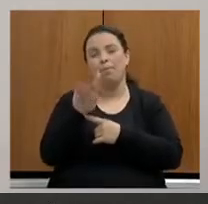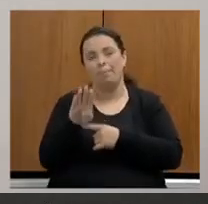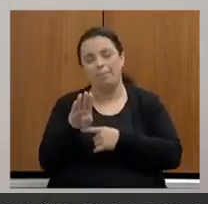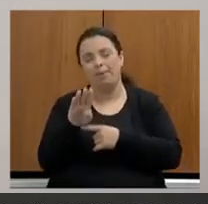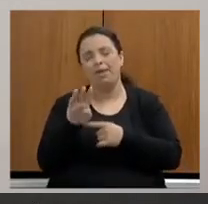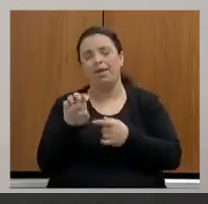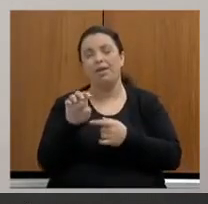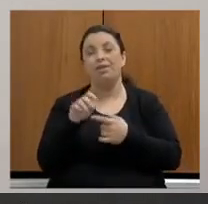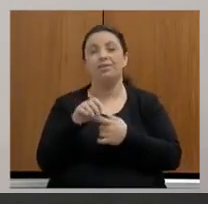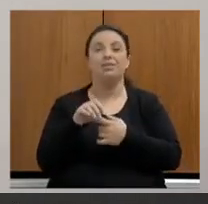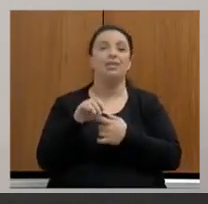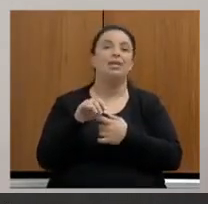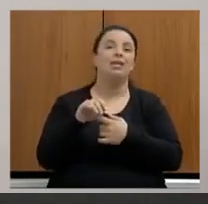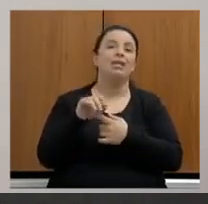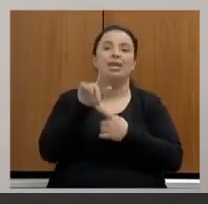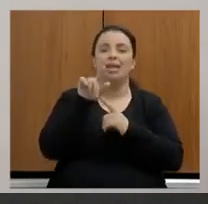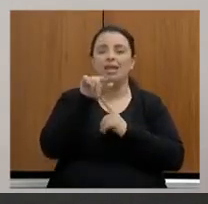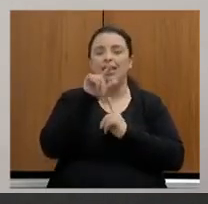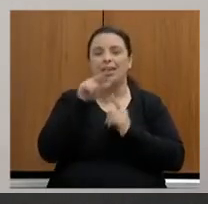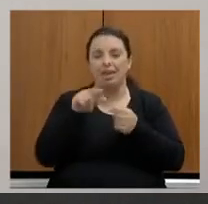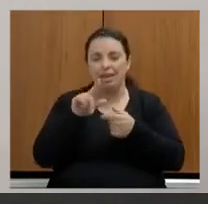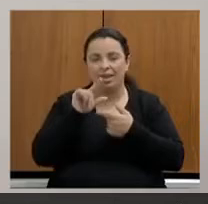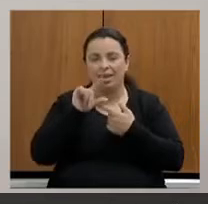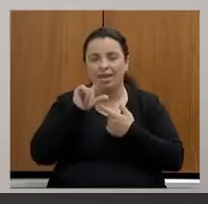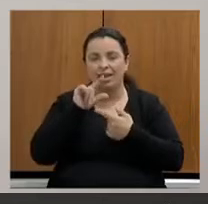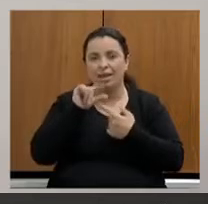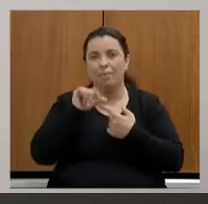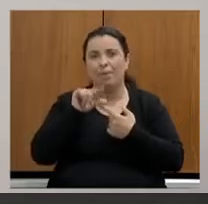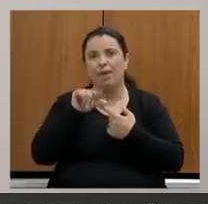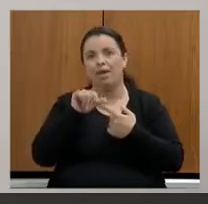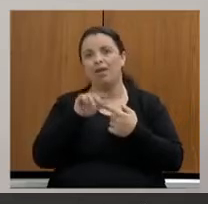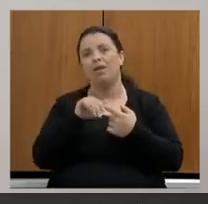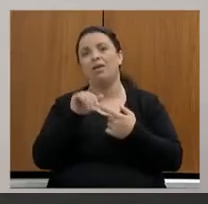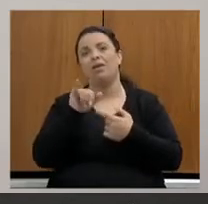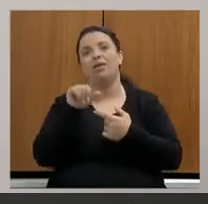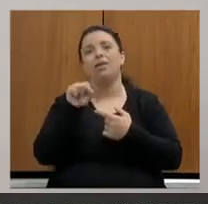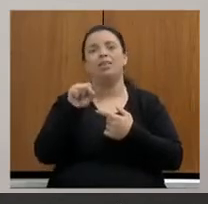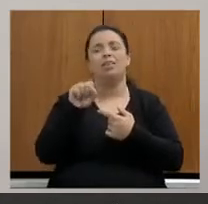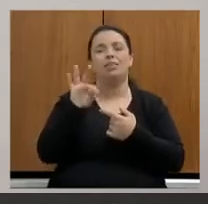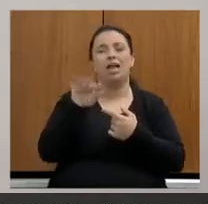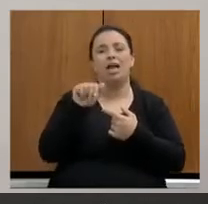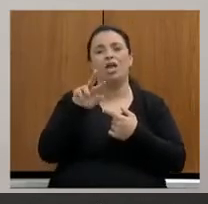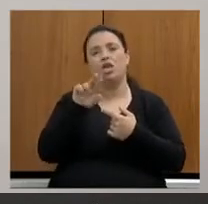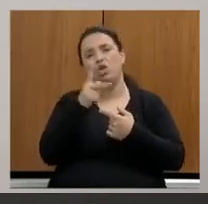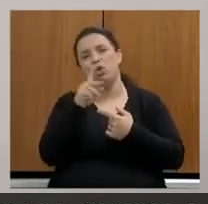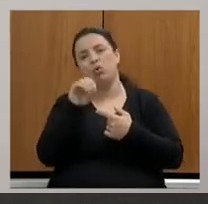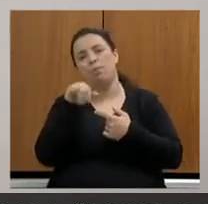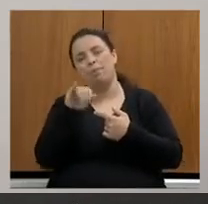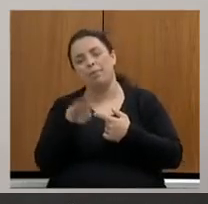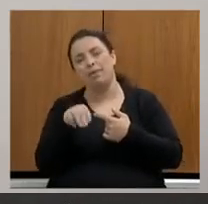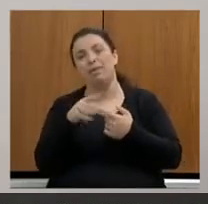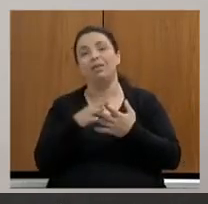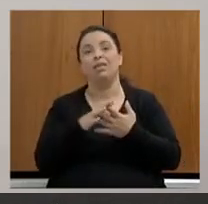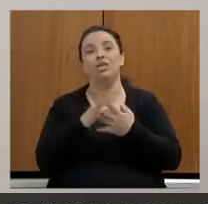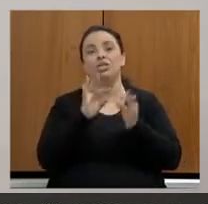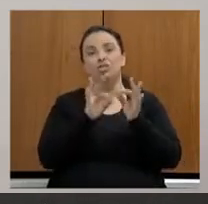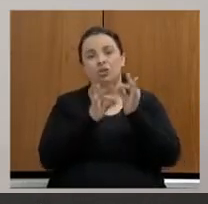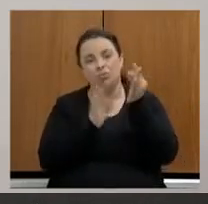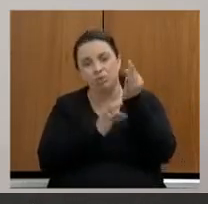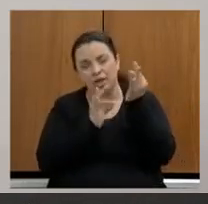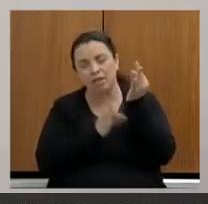Igarapé Ipatinga Itabira Itajubá me e Tinga Jaboticatubas